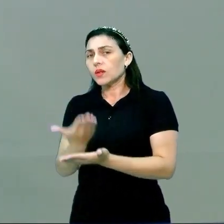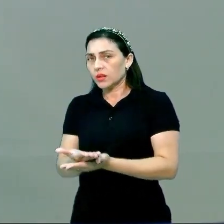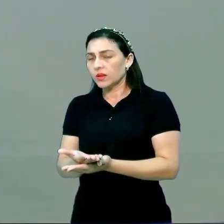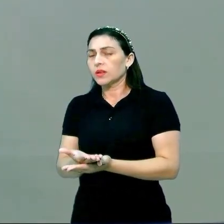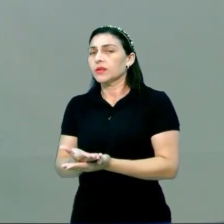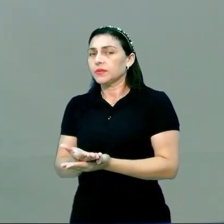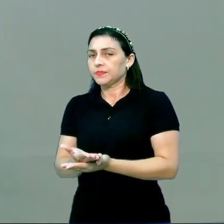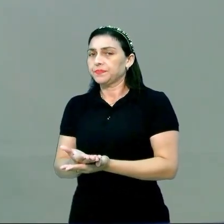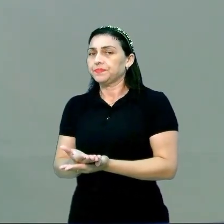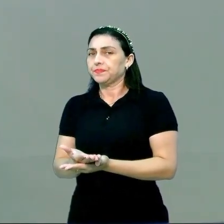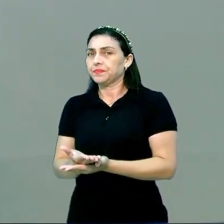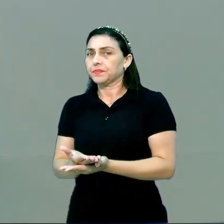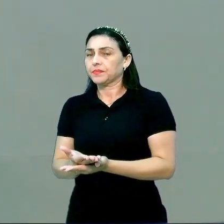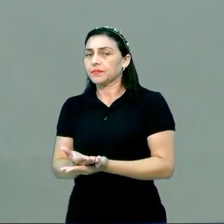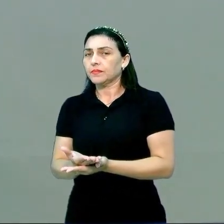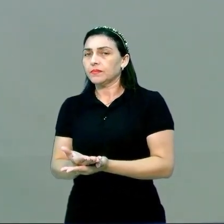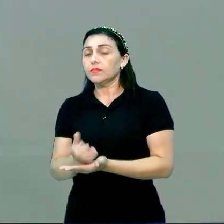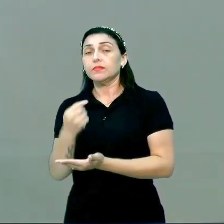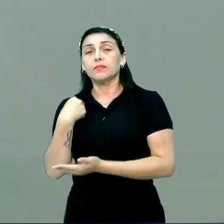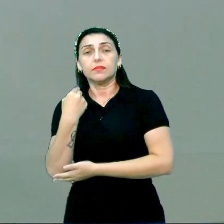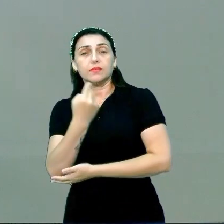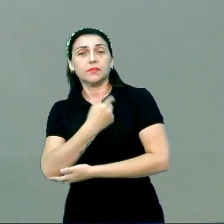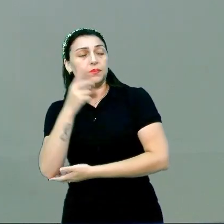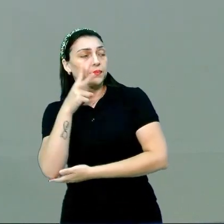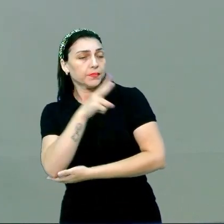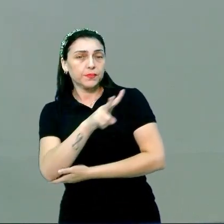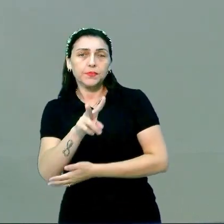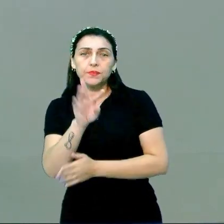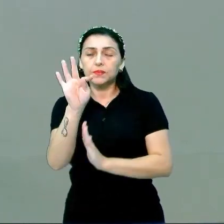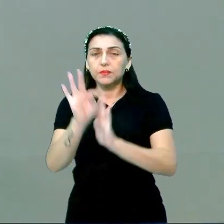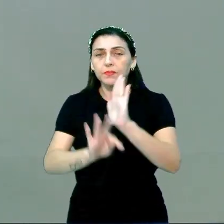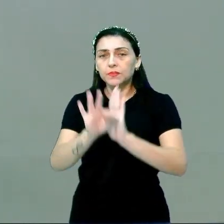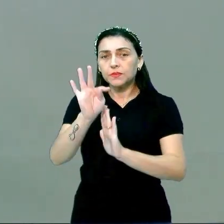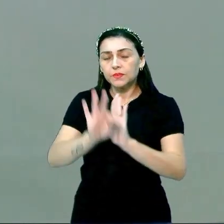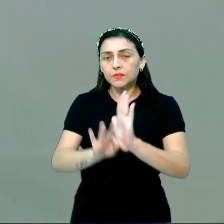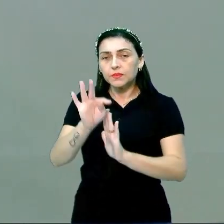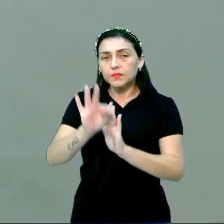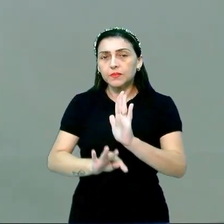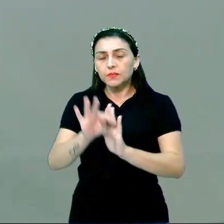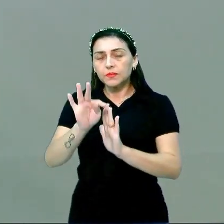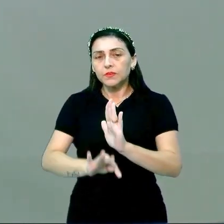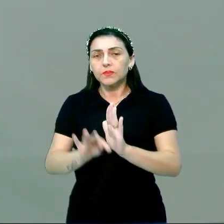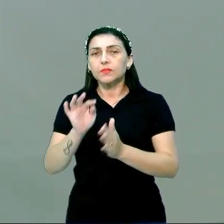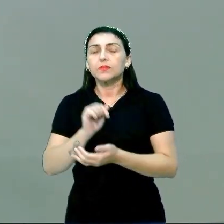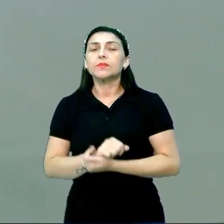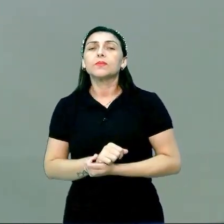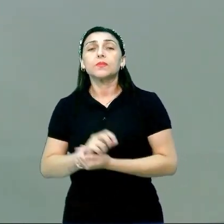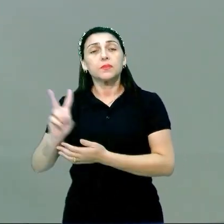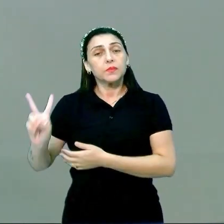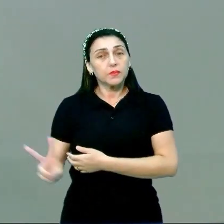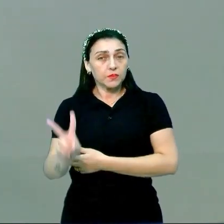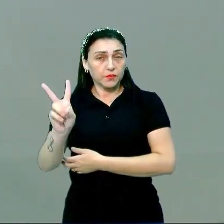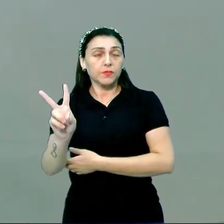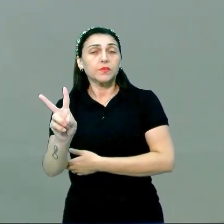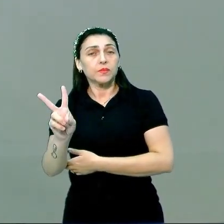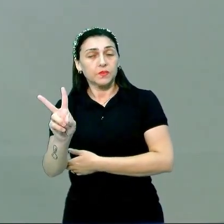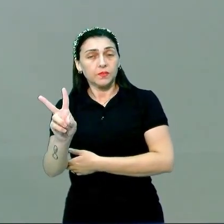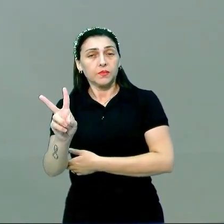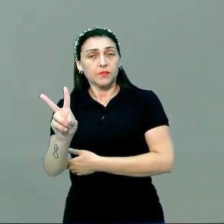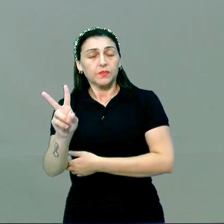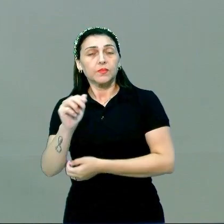defendo. E se a gente olhar o texto com esse viés, de atribuir um valor,